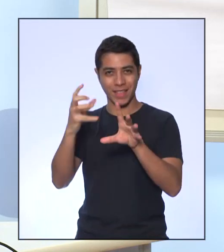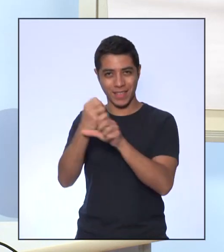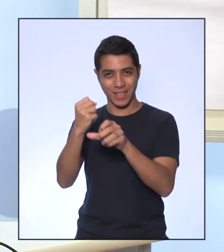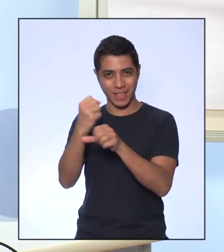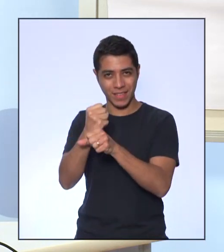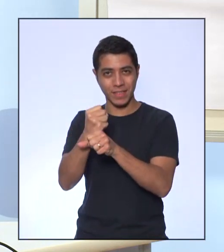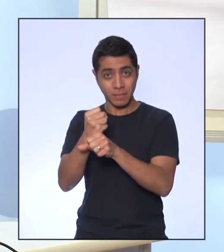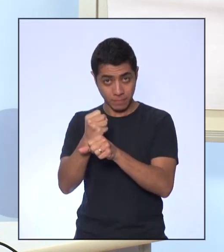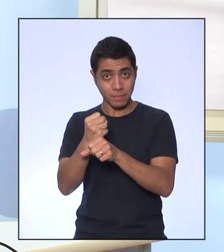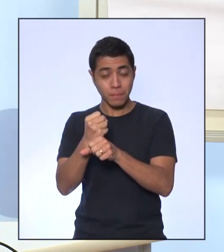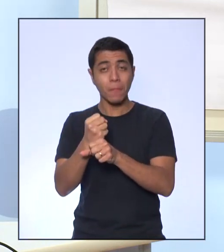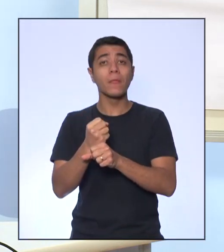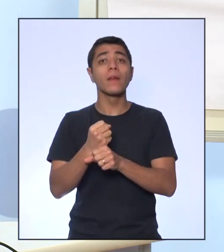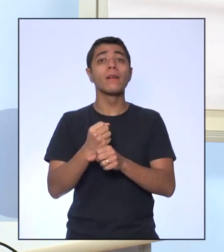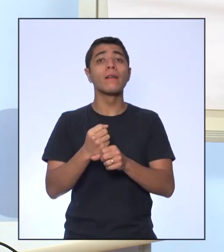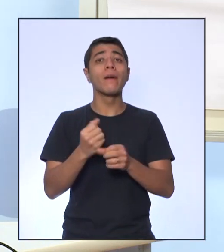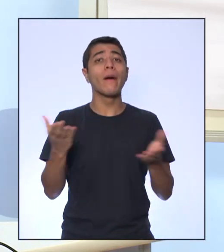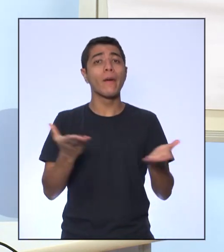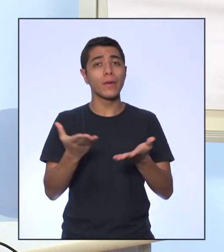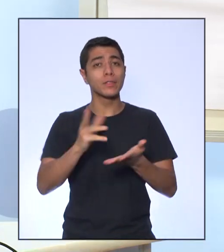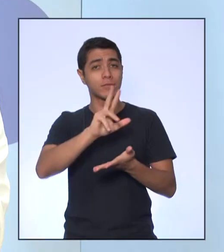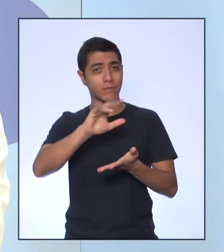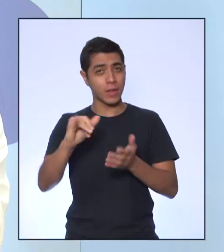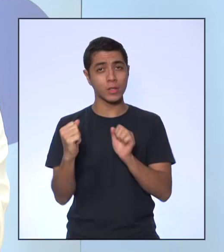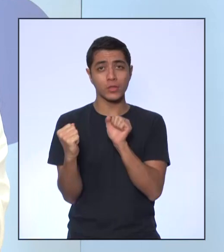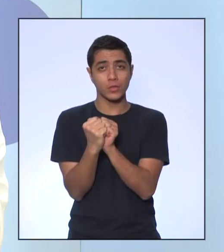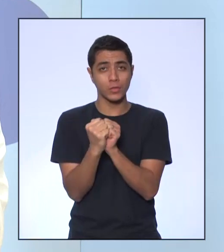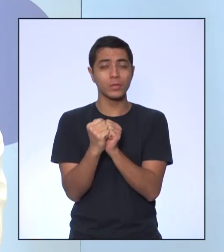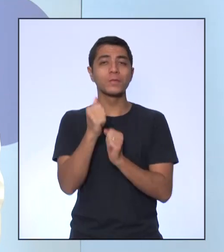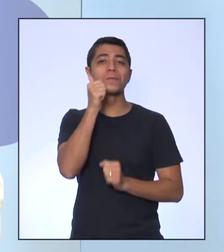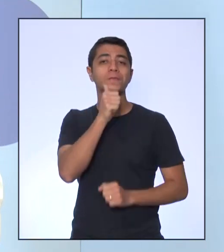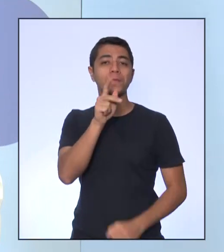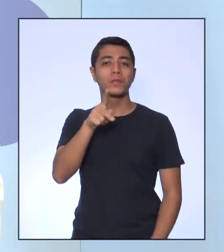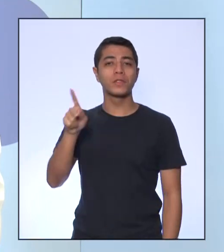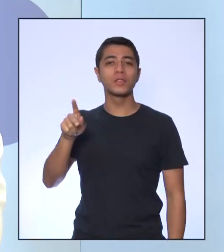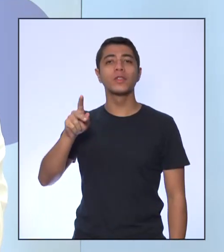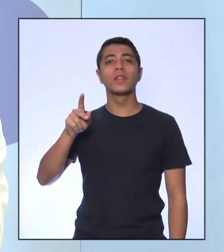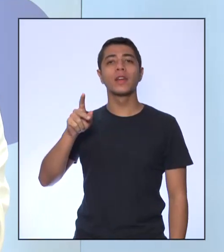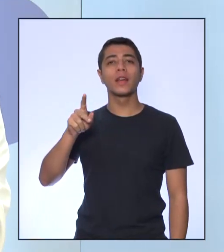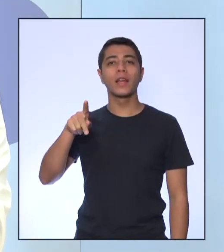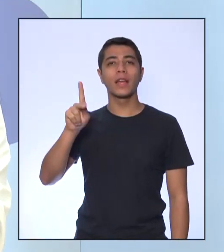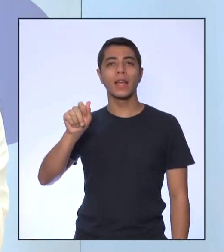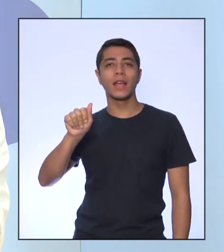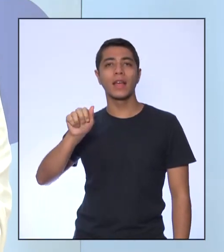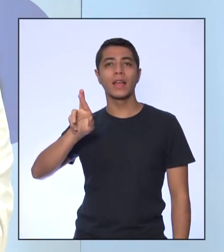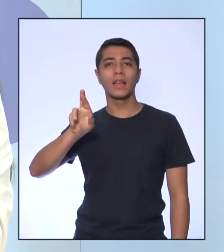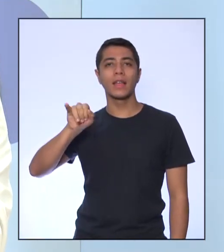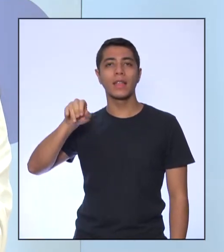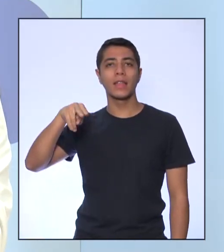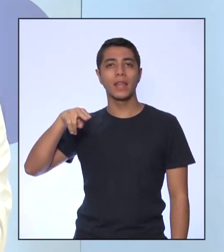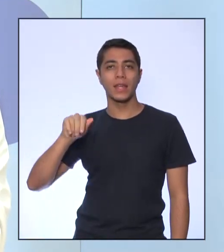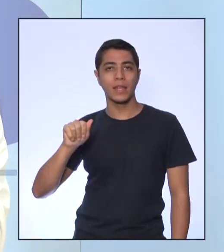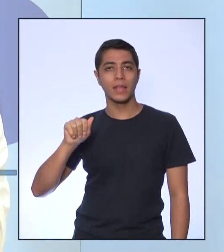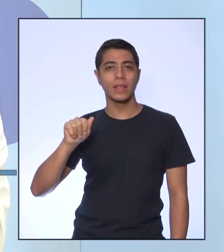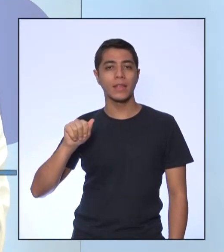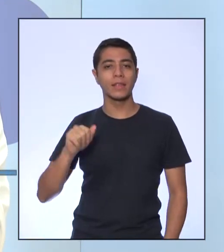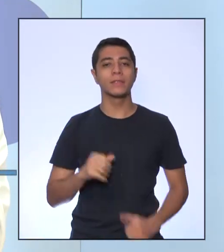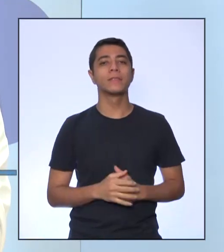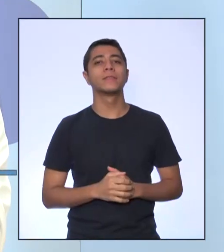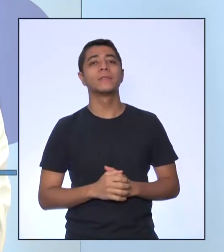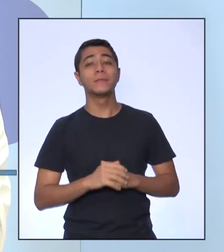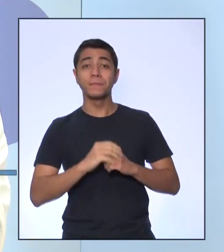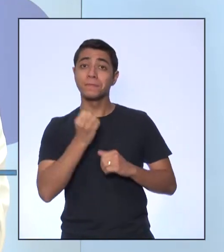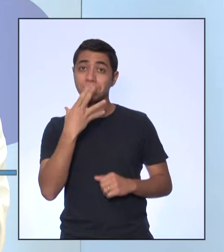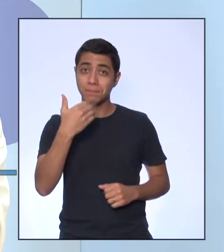hoje nós vamos fazer isso e hoje quem está comigo a professora carina tudo bom boa tarde a todos então como o professor